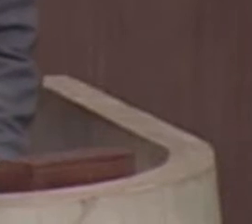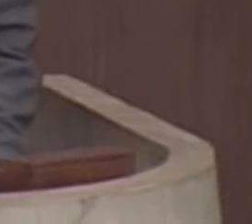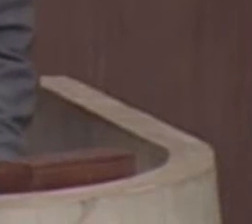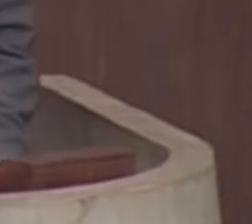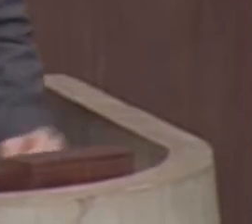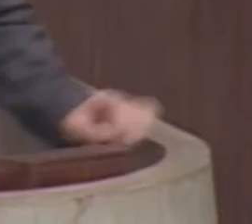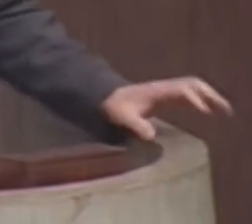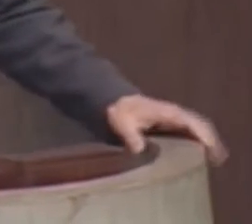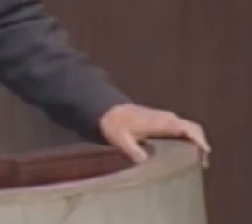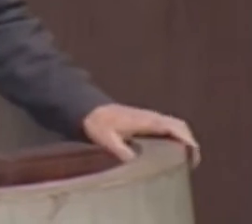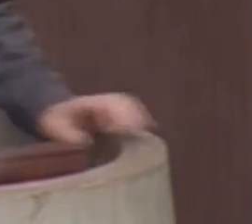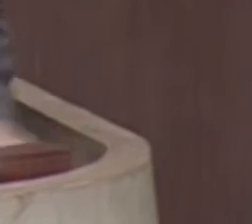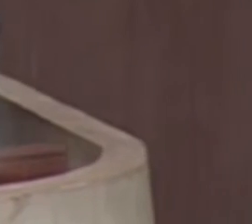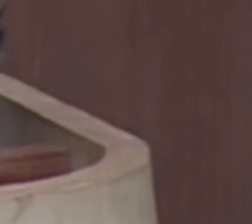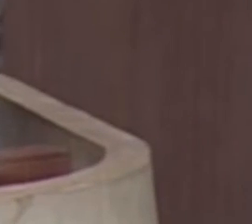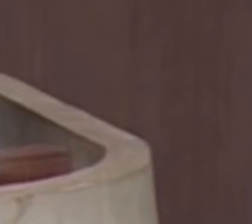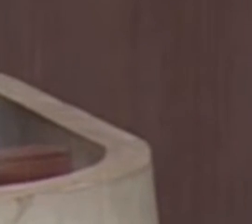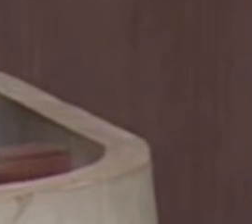Senhor presidente,